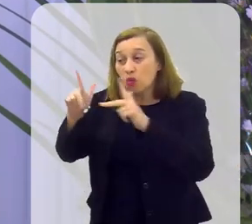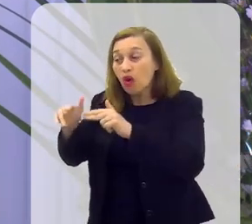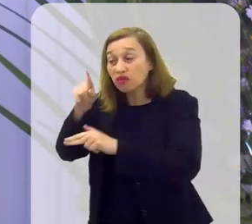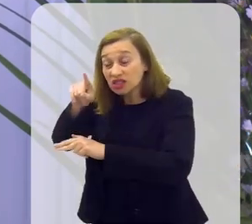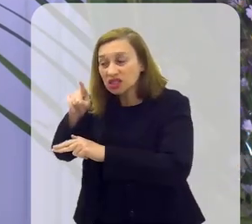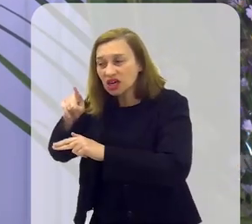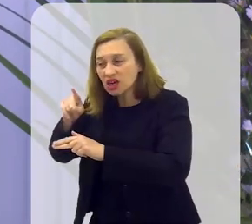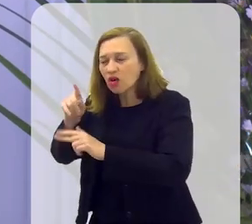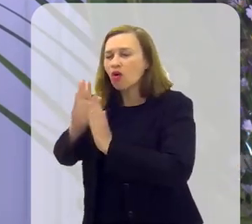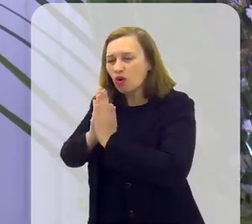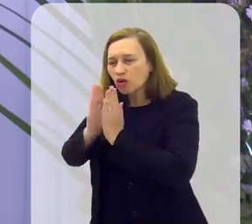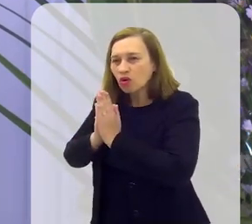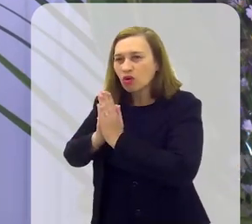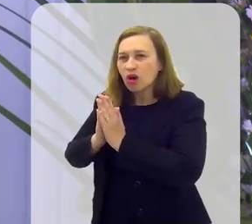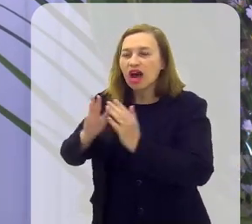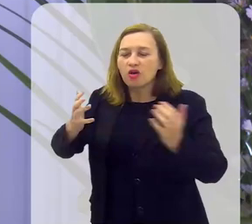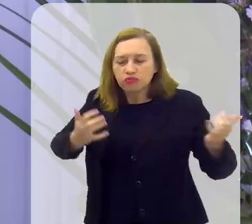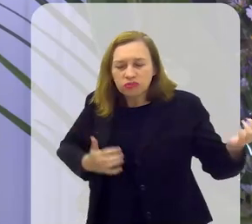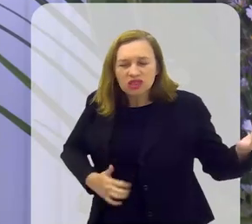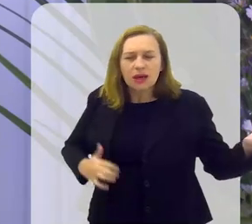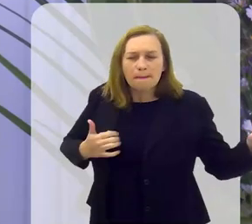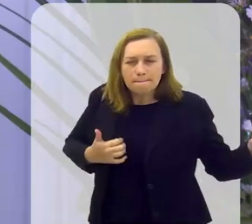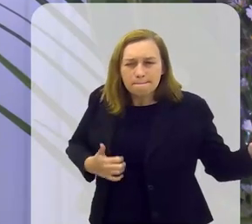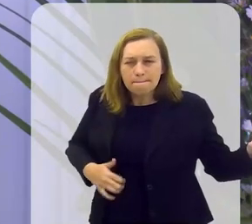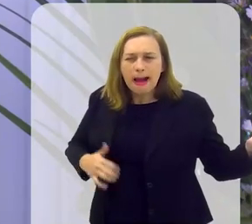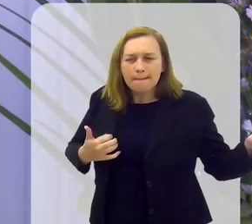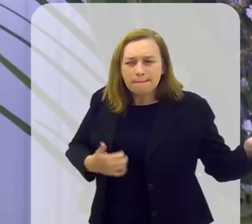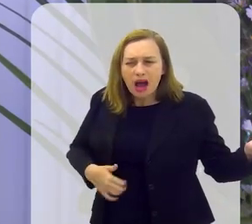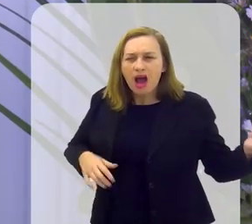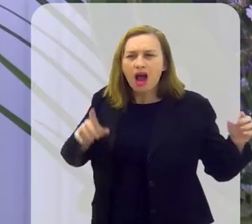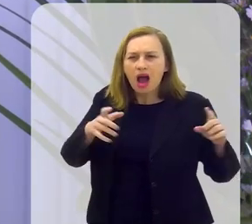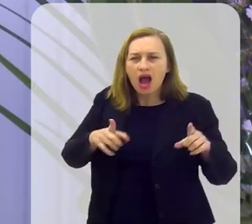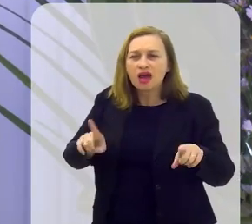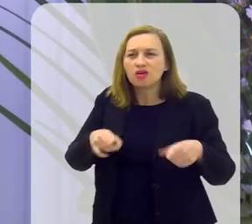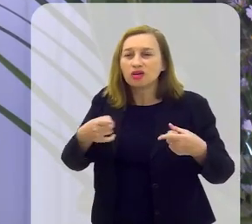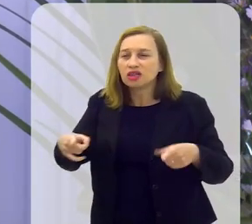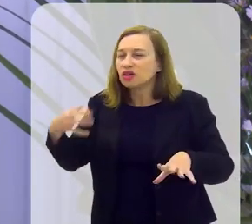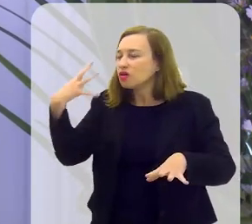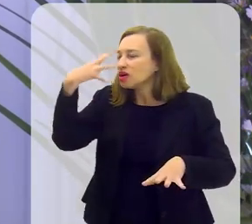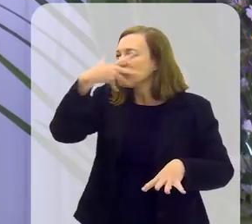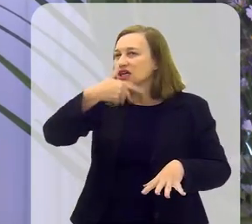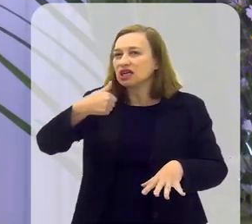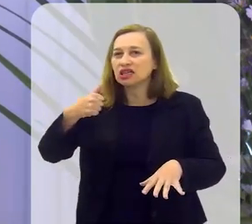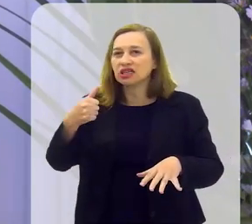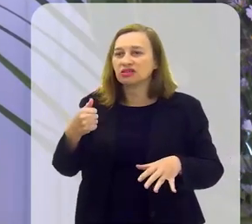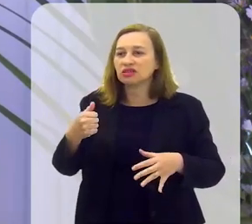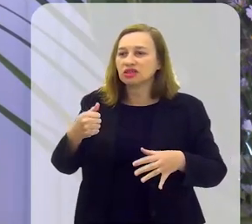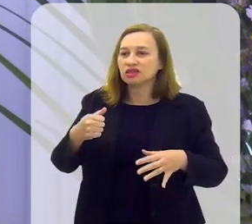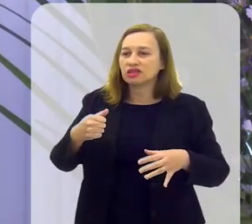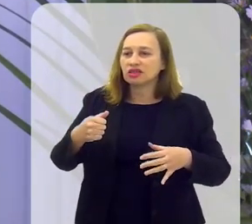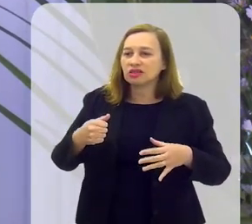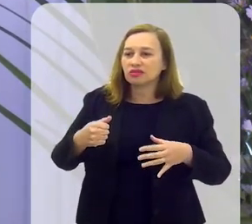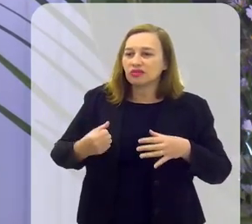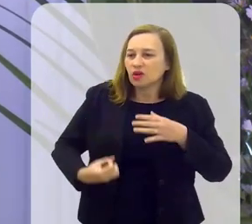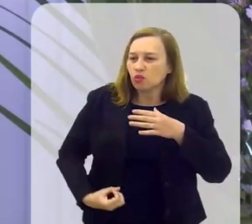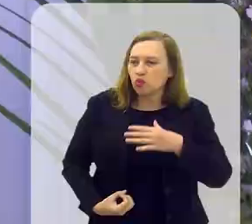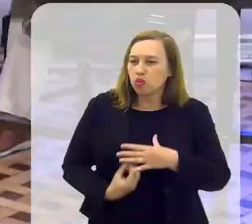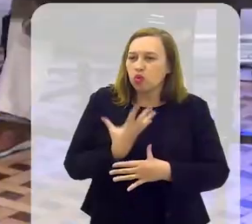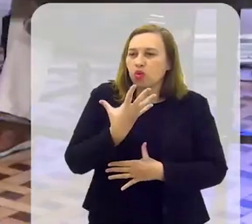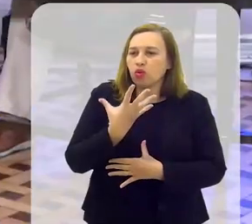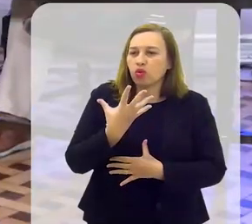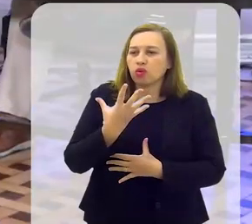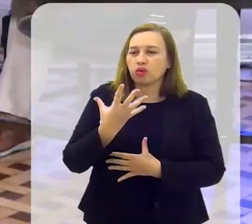e eu comecei a colocar a melodia naquilo que eu havia orado E saiu essa canção tão linda que se chama de dentro para fora vamos